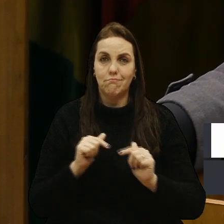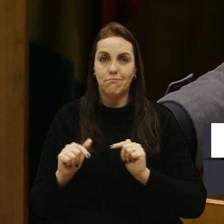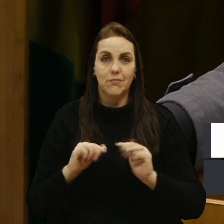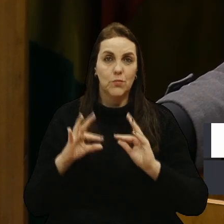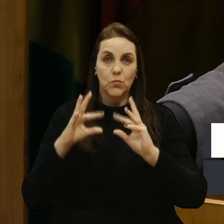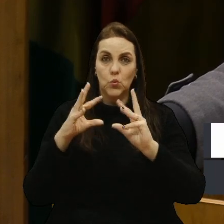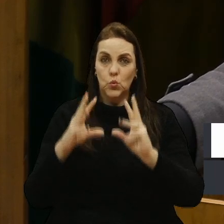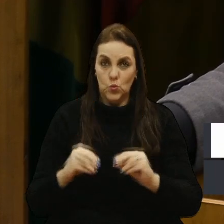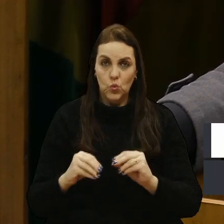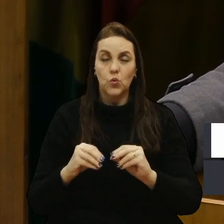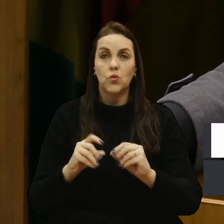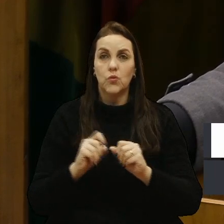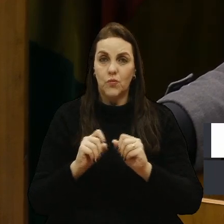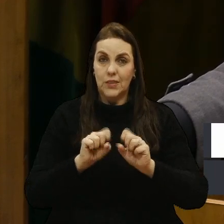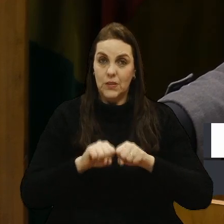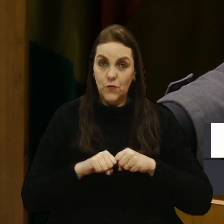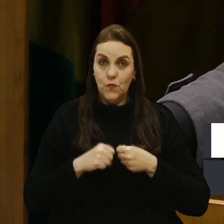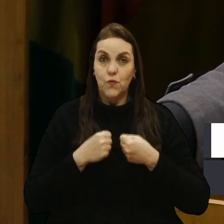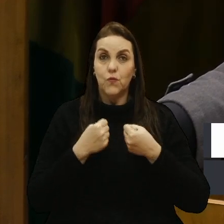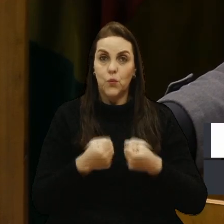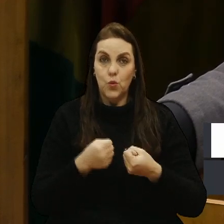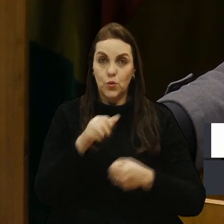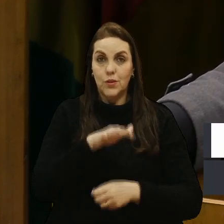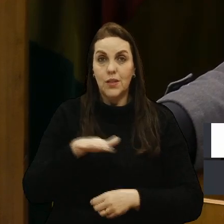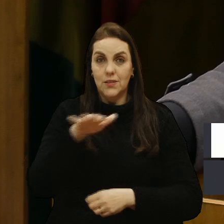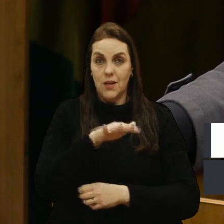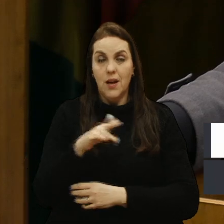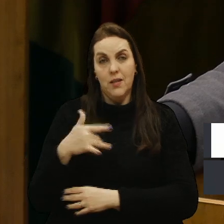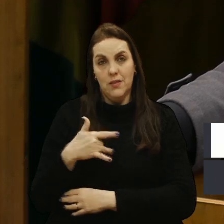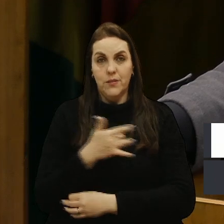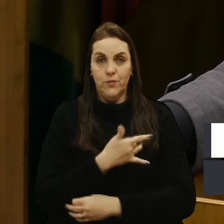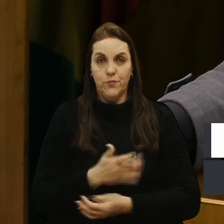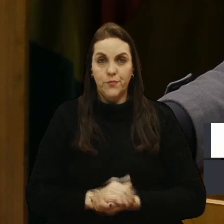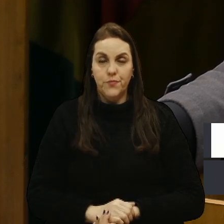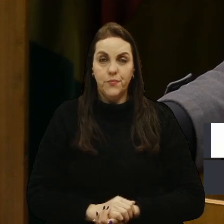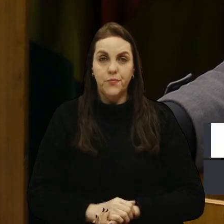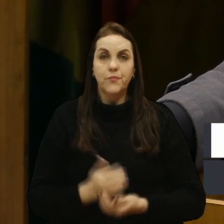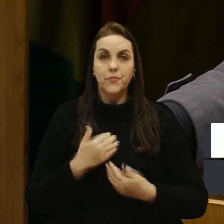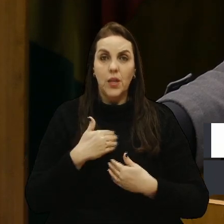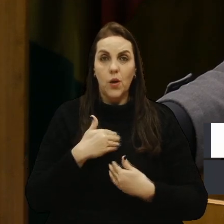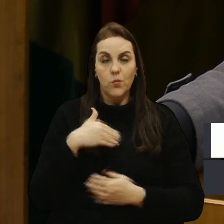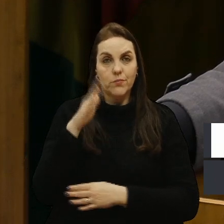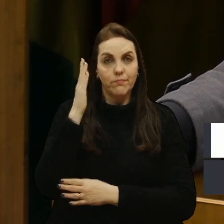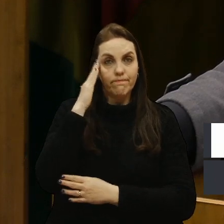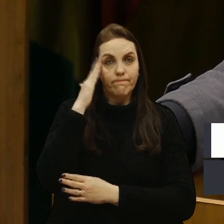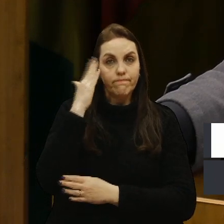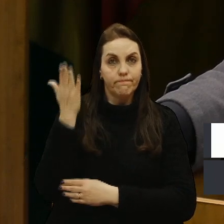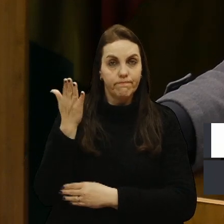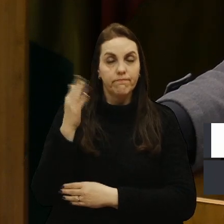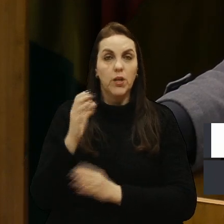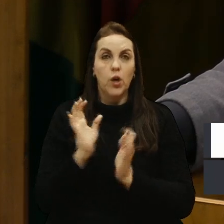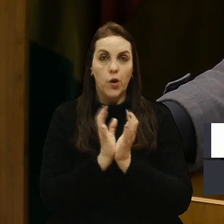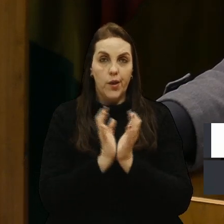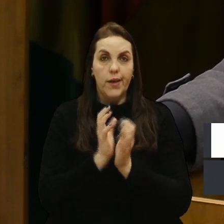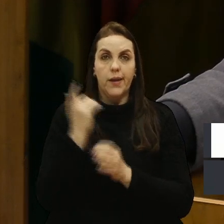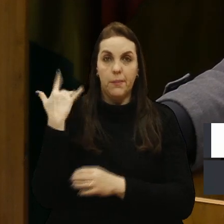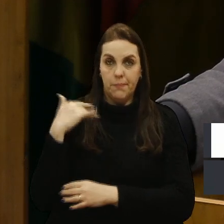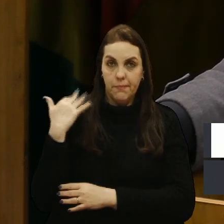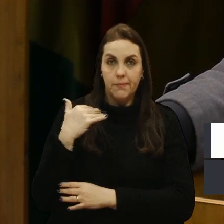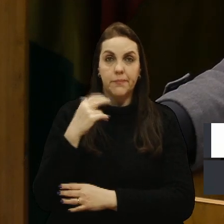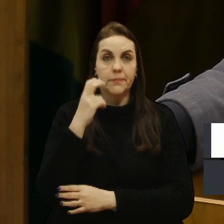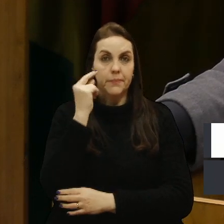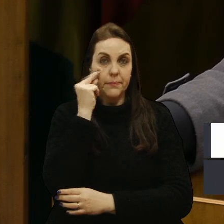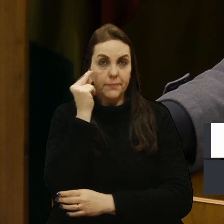são feitas e de esforços que são empreendidos nessa área, nesse setor. Eu tomei conhecimento, colega Andressa Marques, colega Libardi, que estão liderando